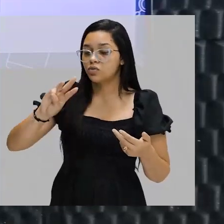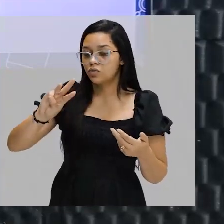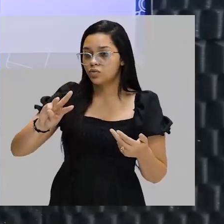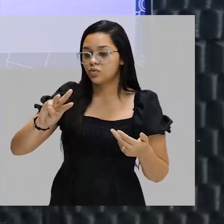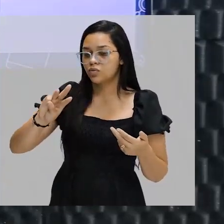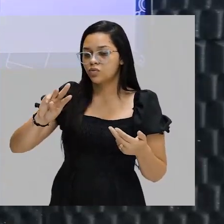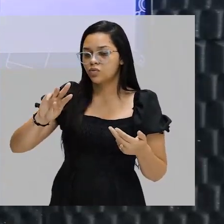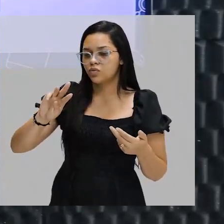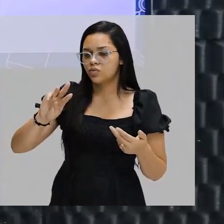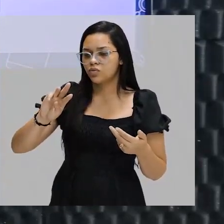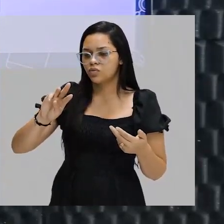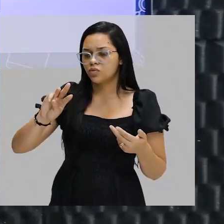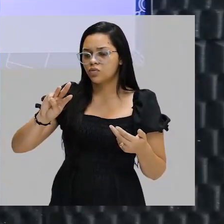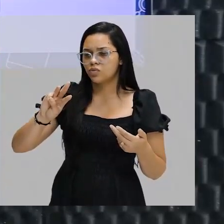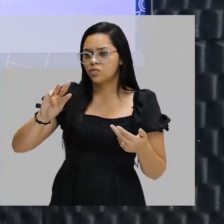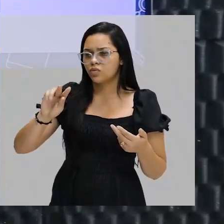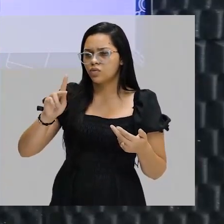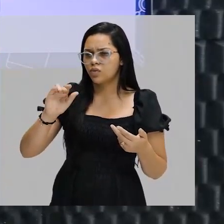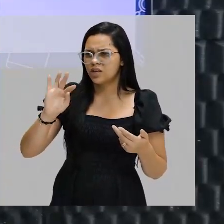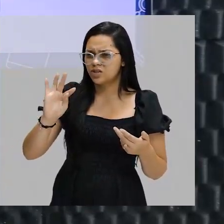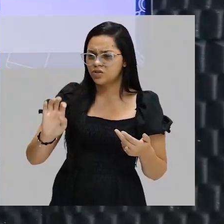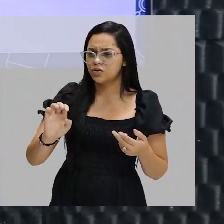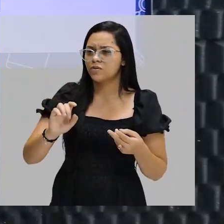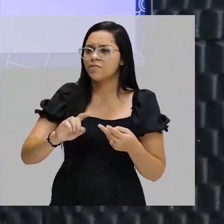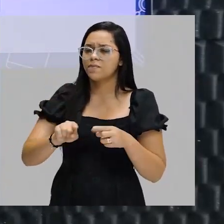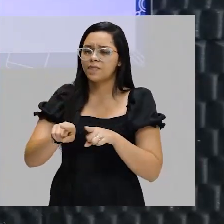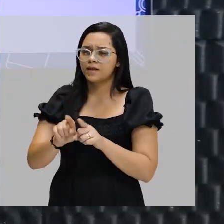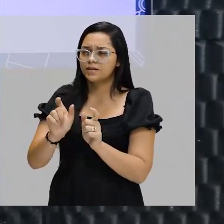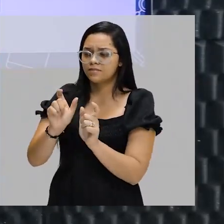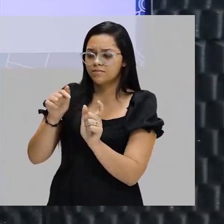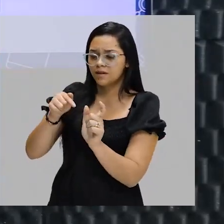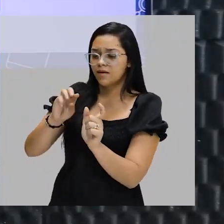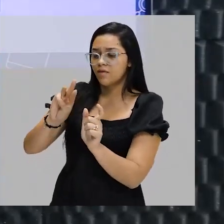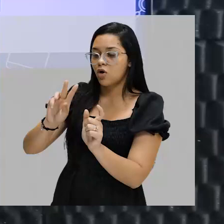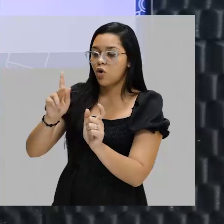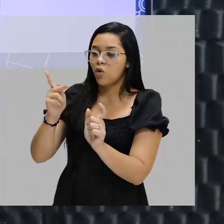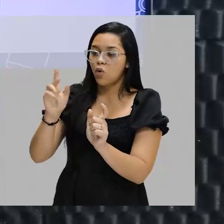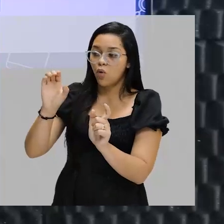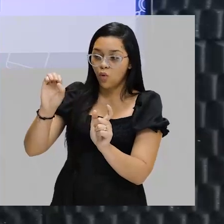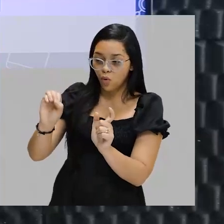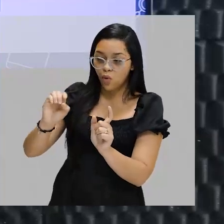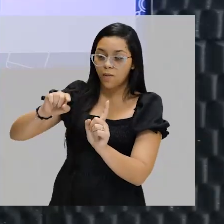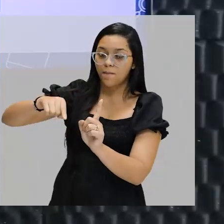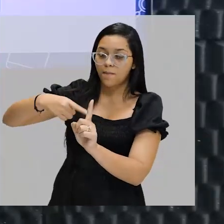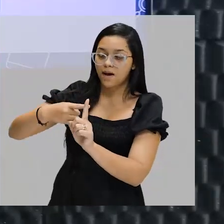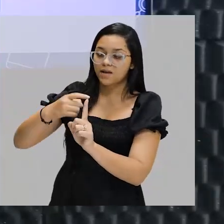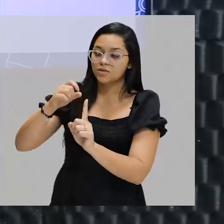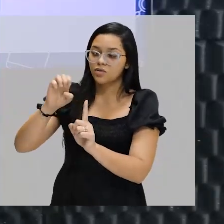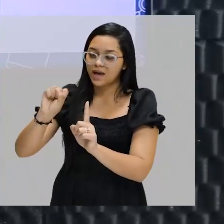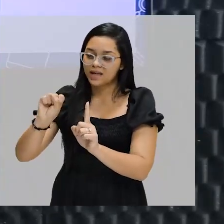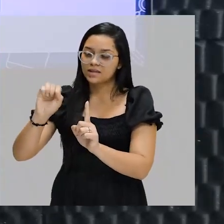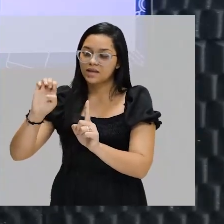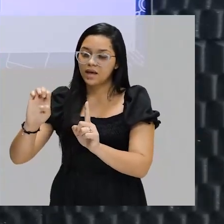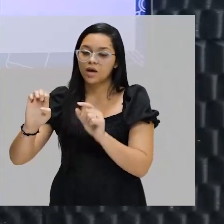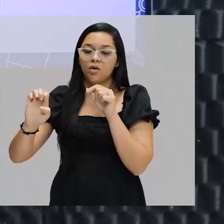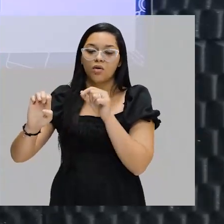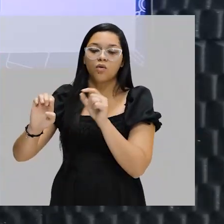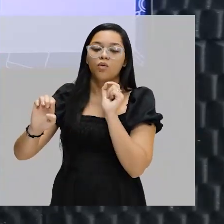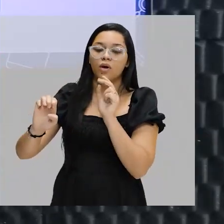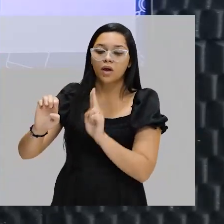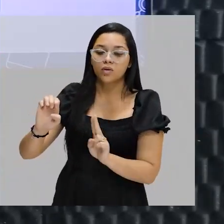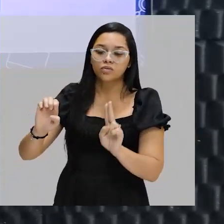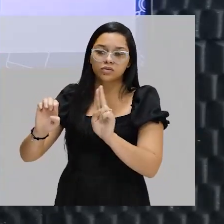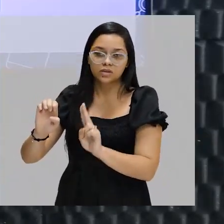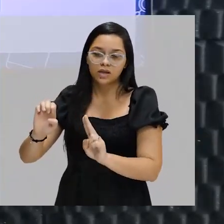which, tá bom? O pronome whose, que é esse who mais o se no final, ele é utilizado